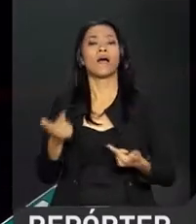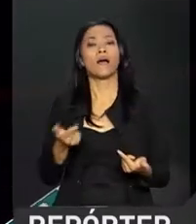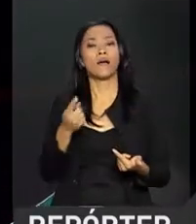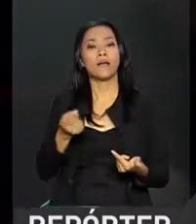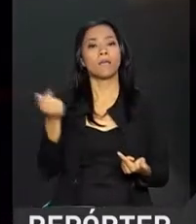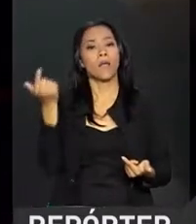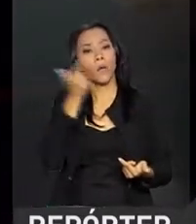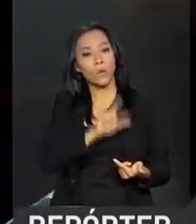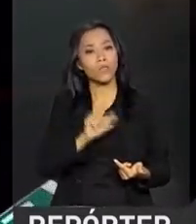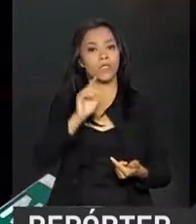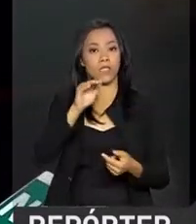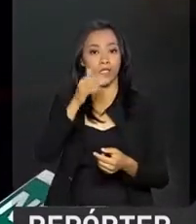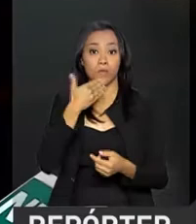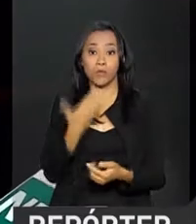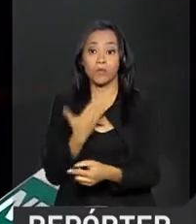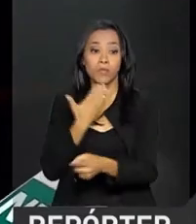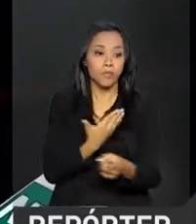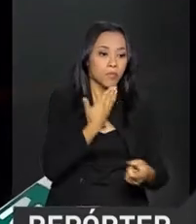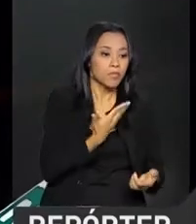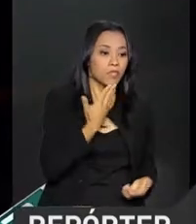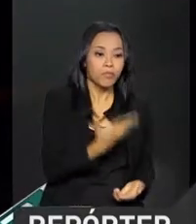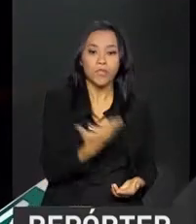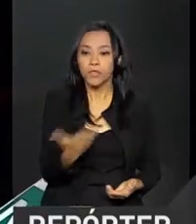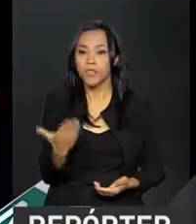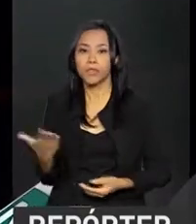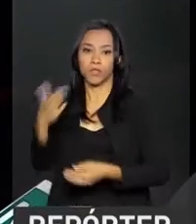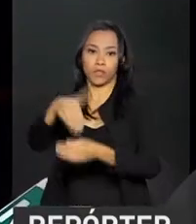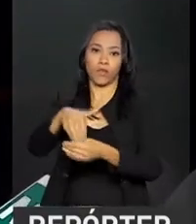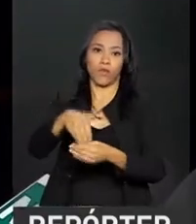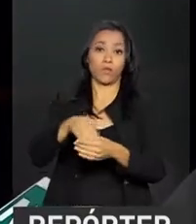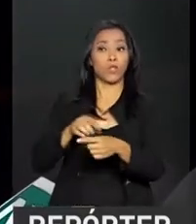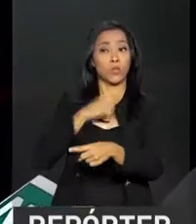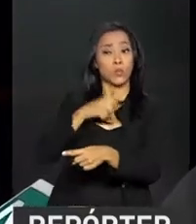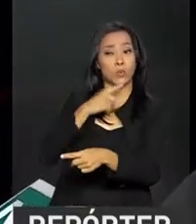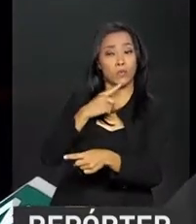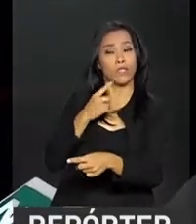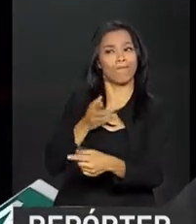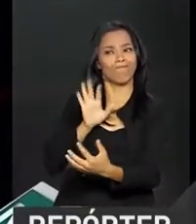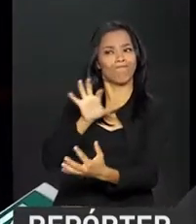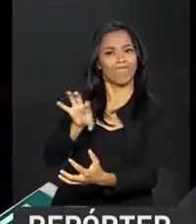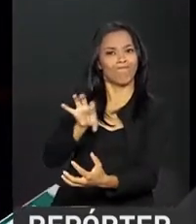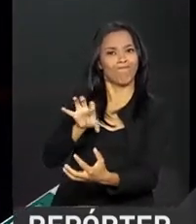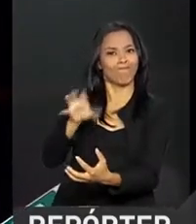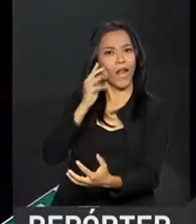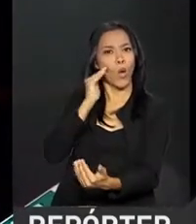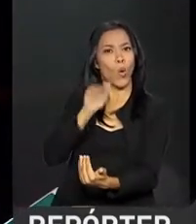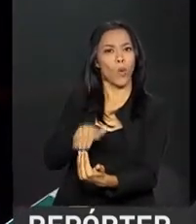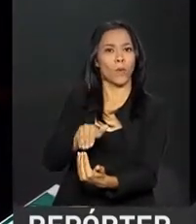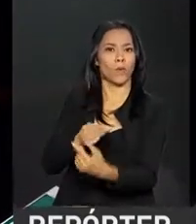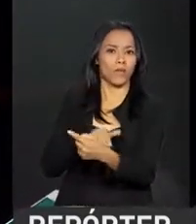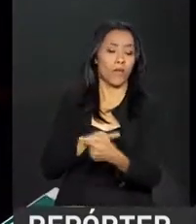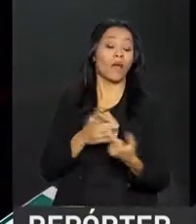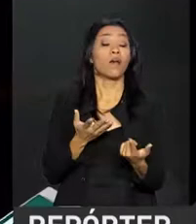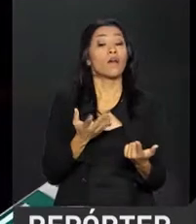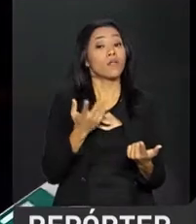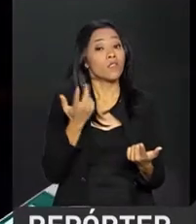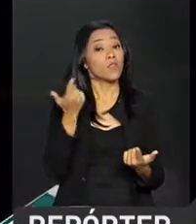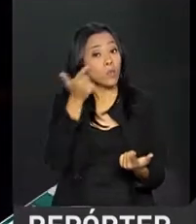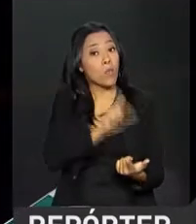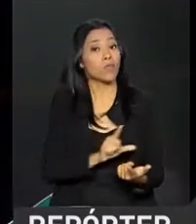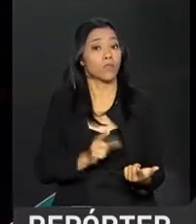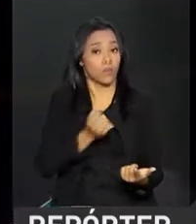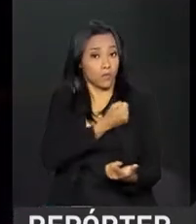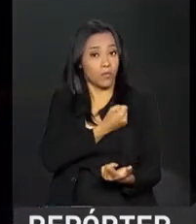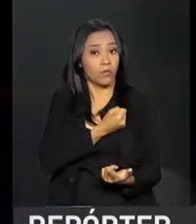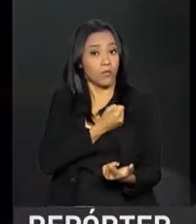os fotos virando votos de quem está indeciso mas é importante dizer a vocês que a gente está chegando num número positivo